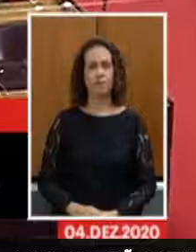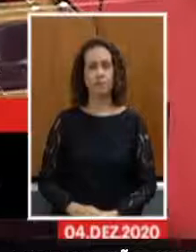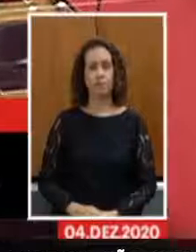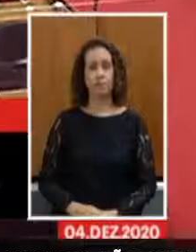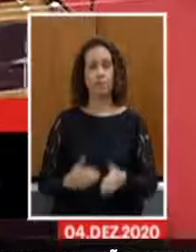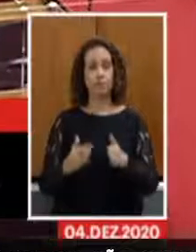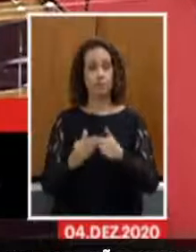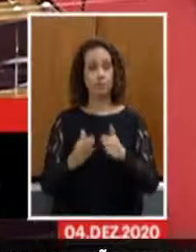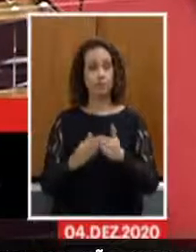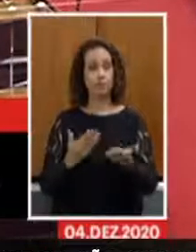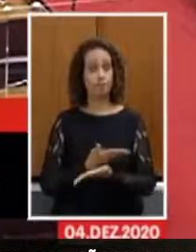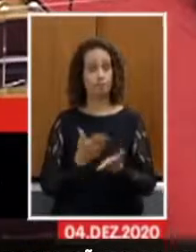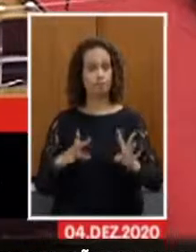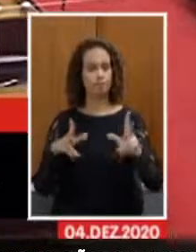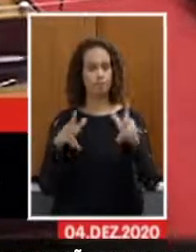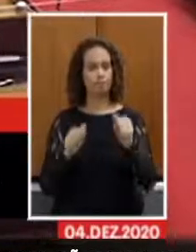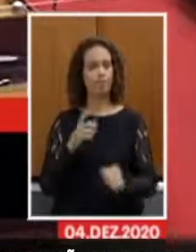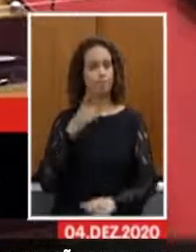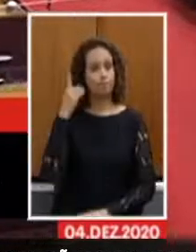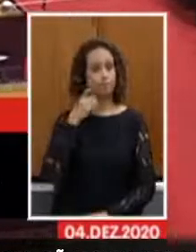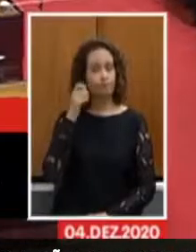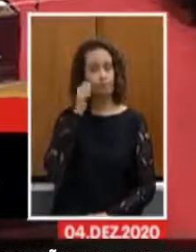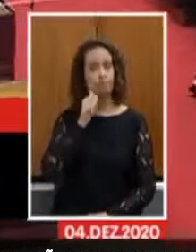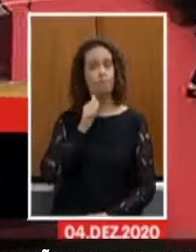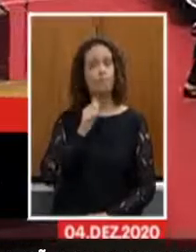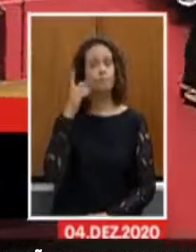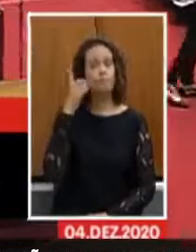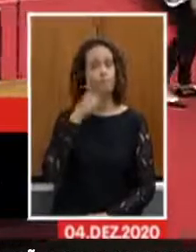Solicito aos deputados e deputadas que, por gentileza, votem.